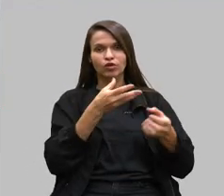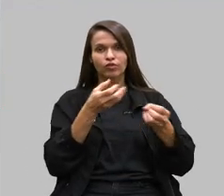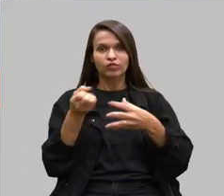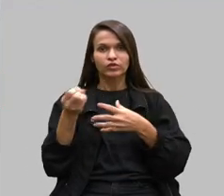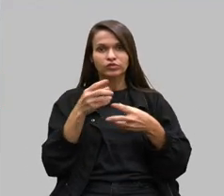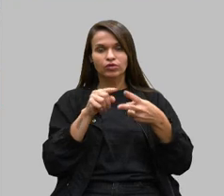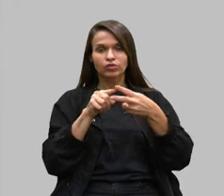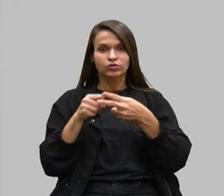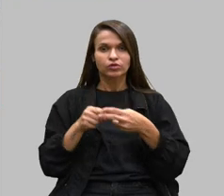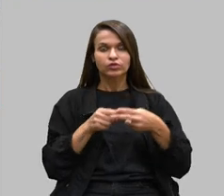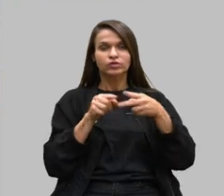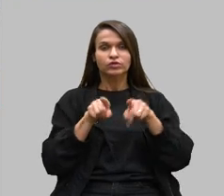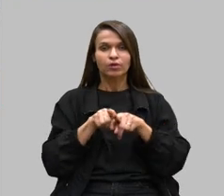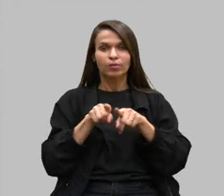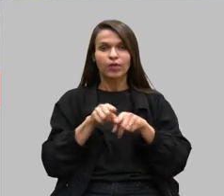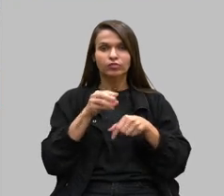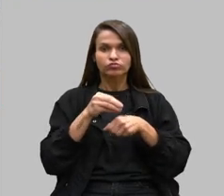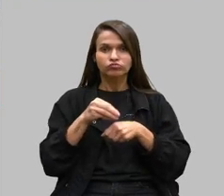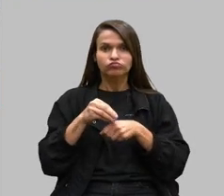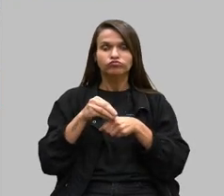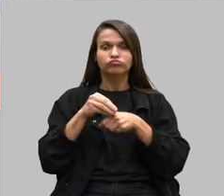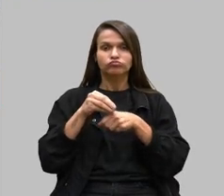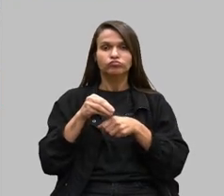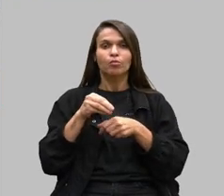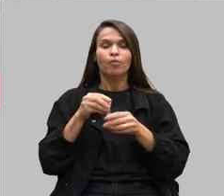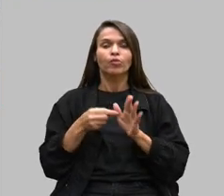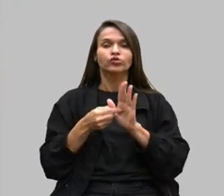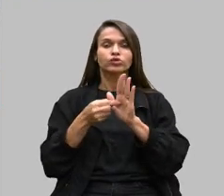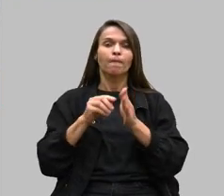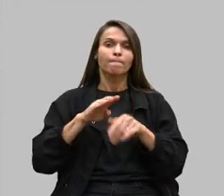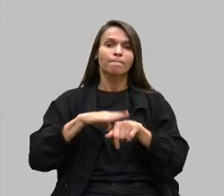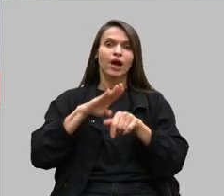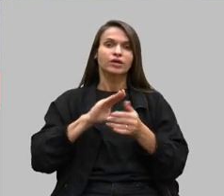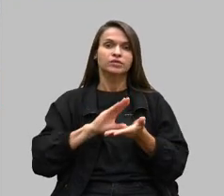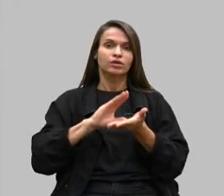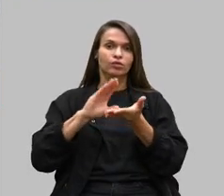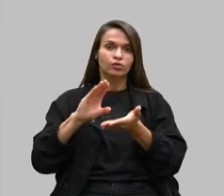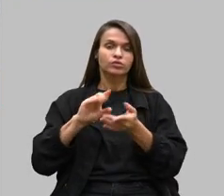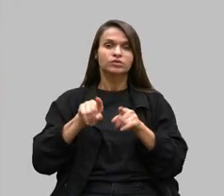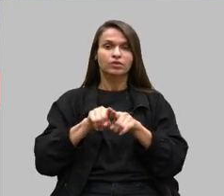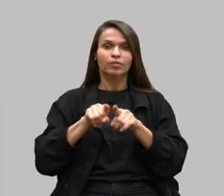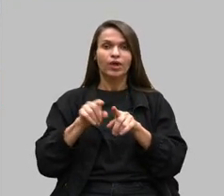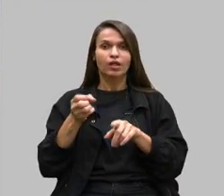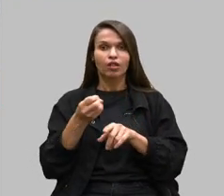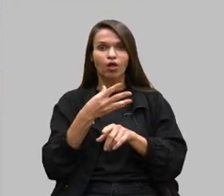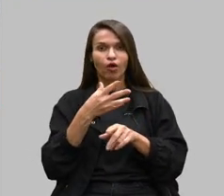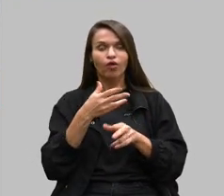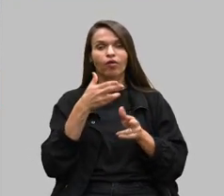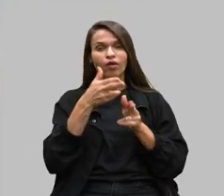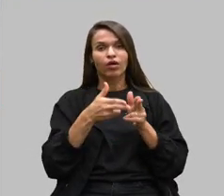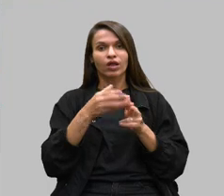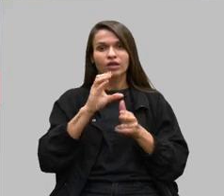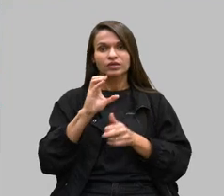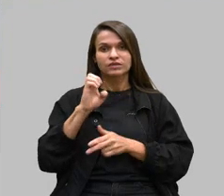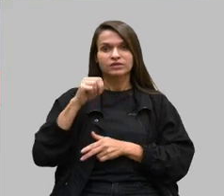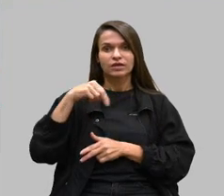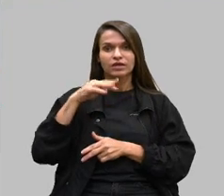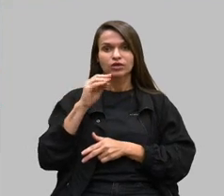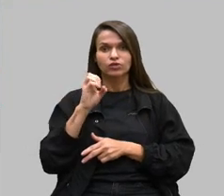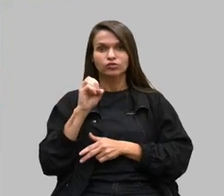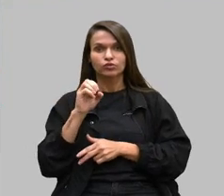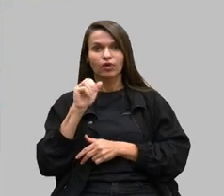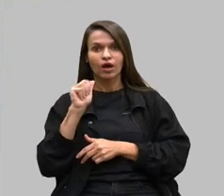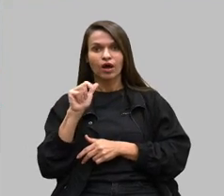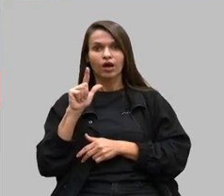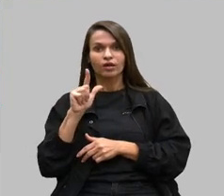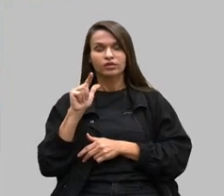inclusive trazendo mais recursos para elas né Eh e sobretudo a renovação da ferrovia centro Atlântica né a cargo da vli que a gente